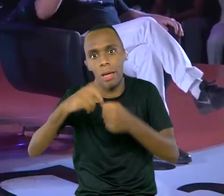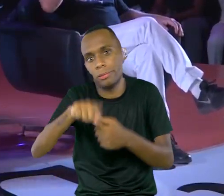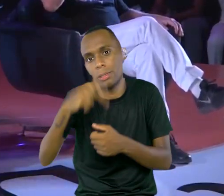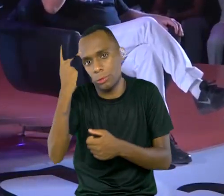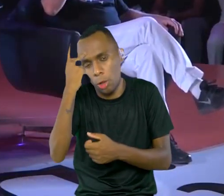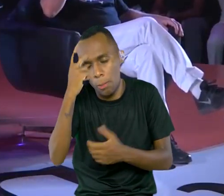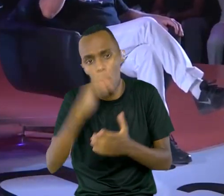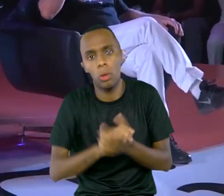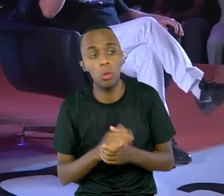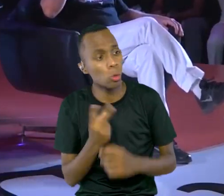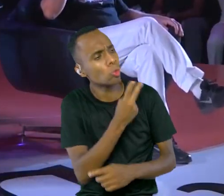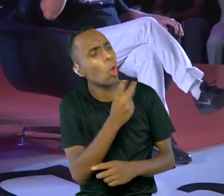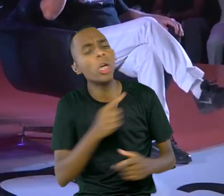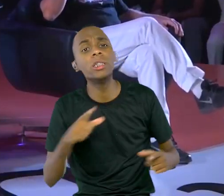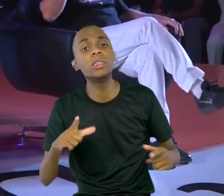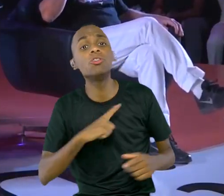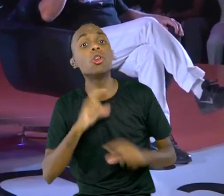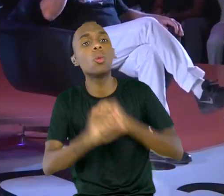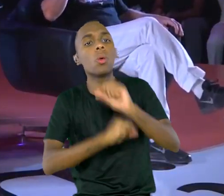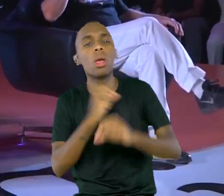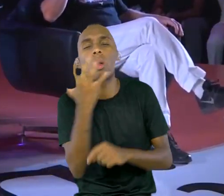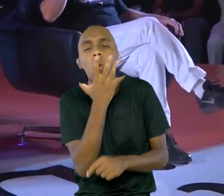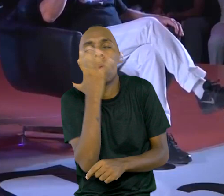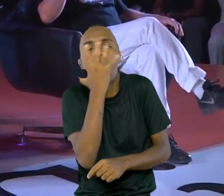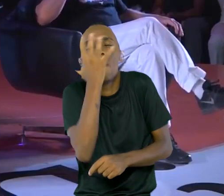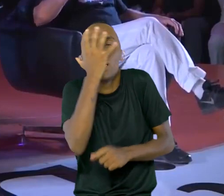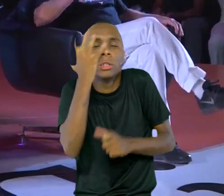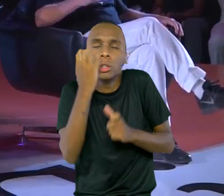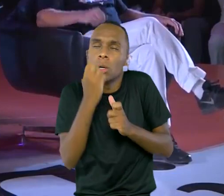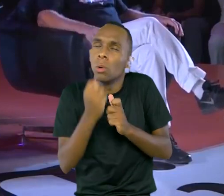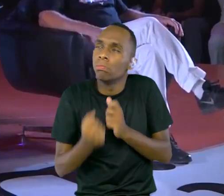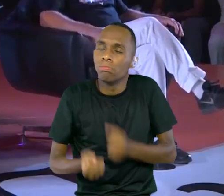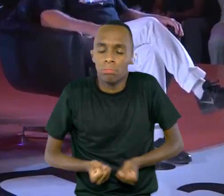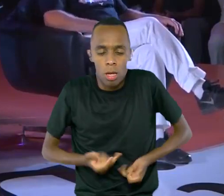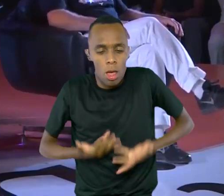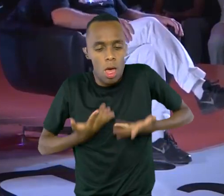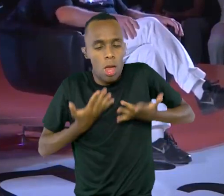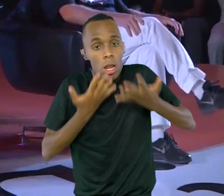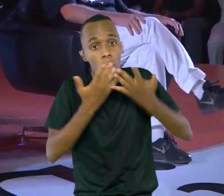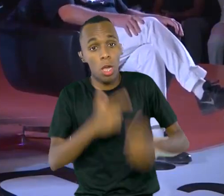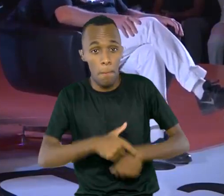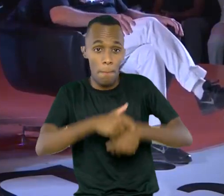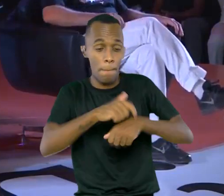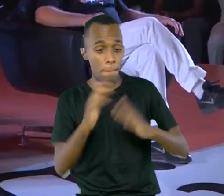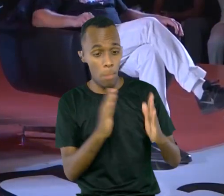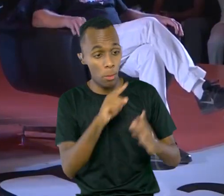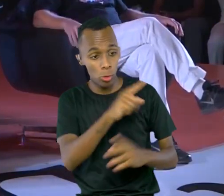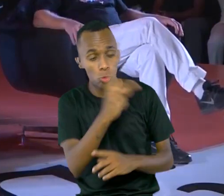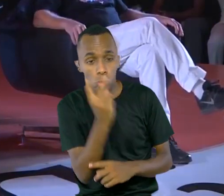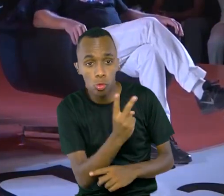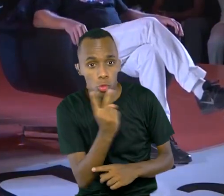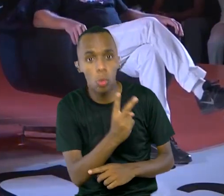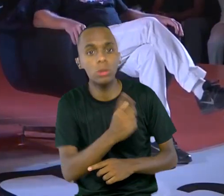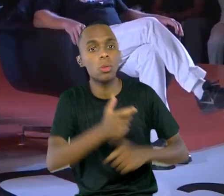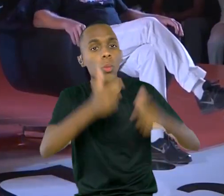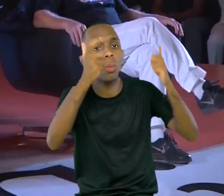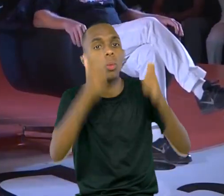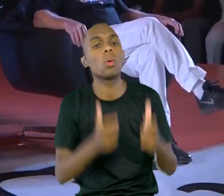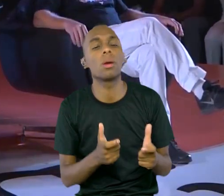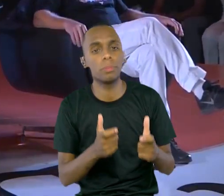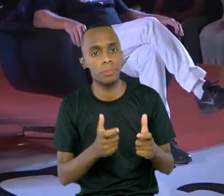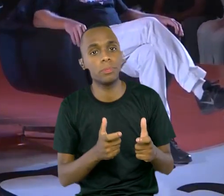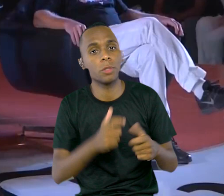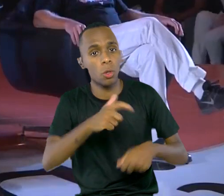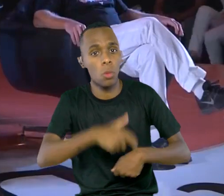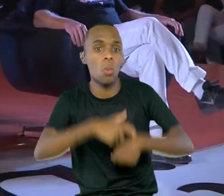cidade como São Paulo. O que eles tinham ali? Uma paixão estupenda naquele momento, em que eles abstraíram